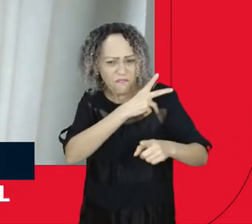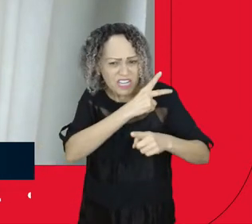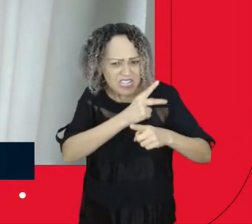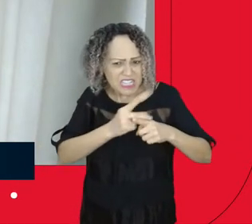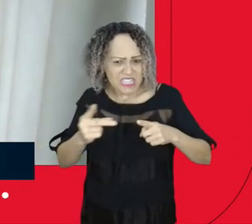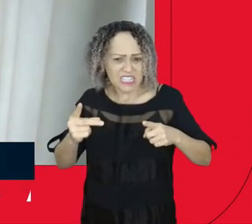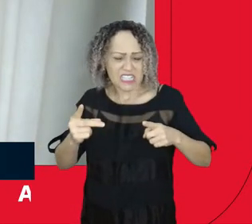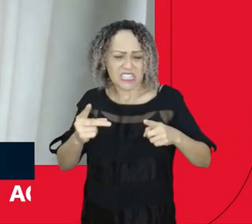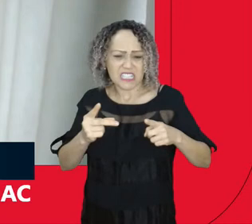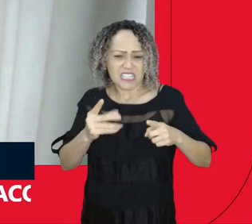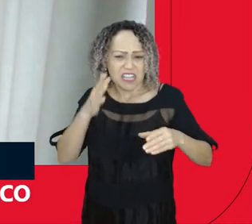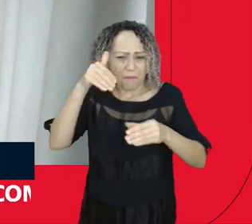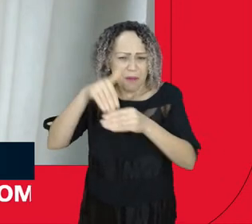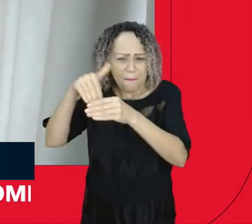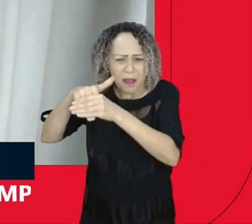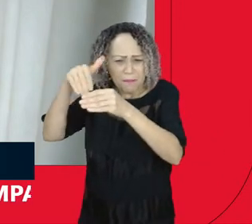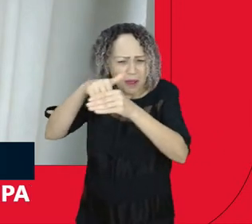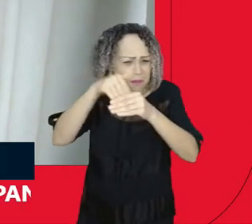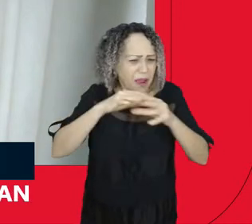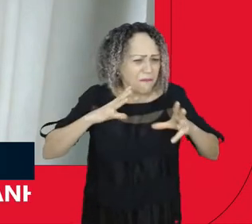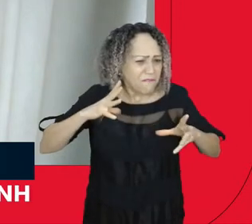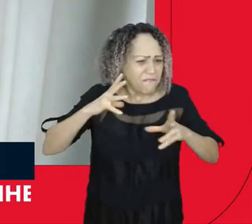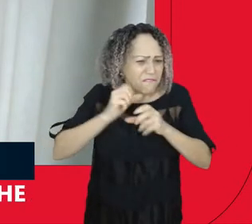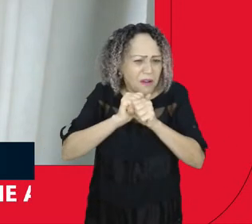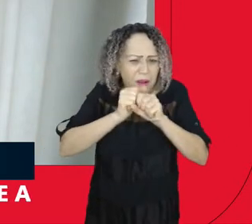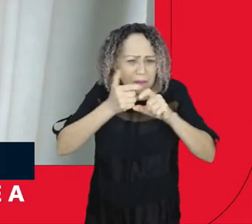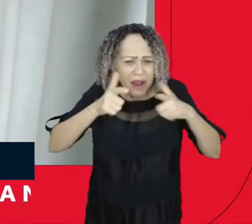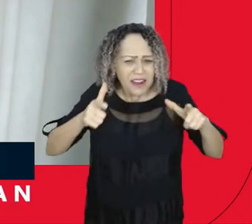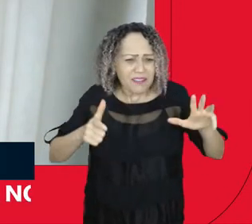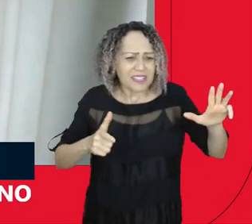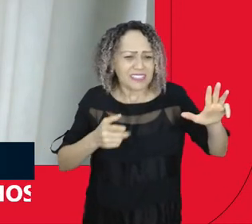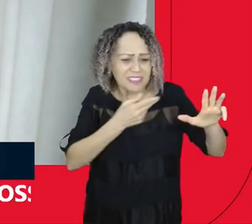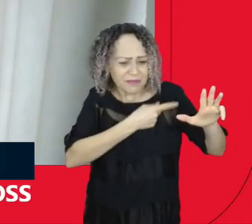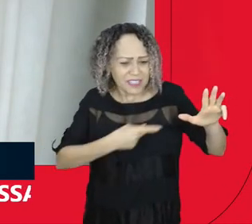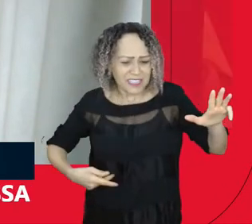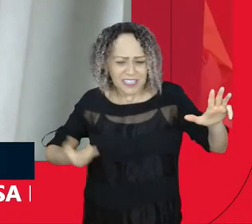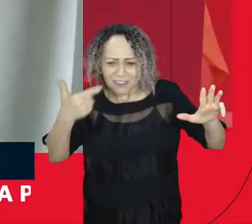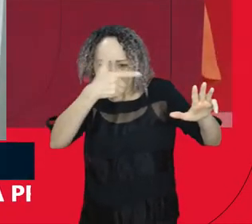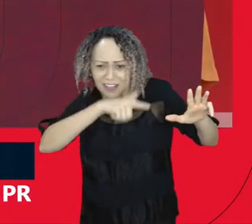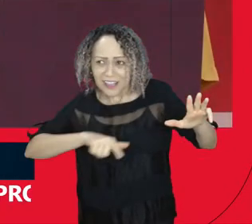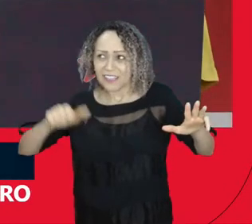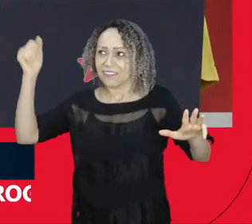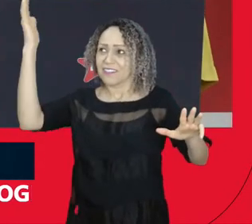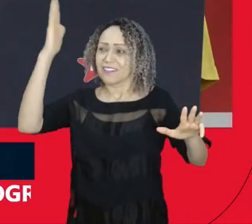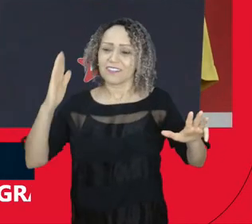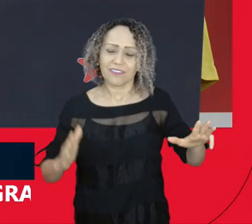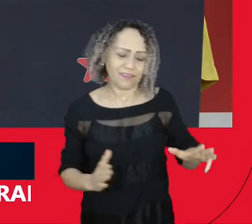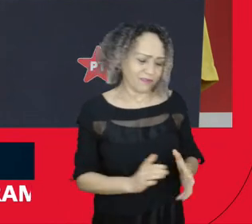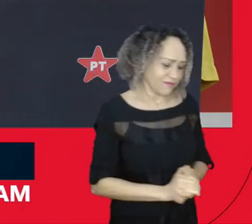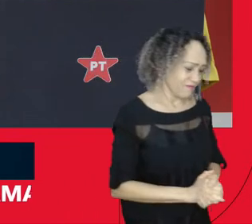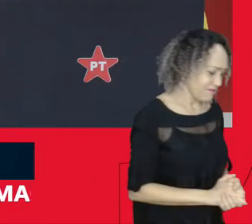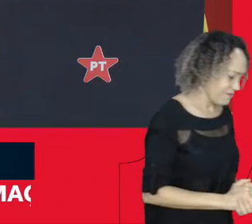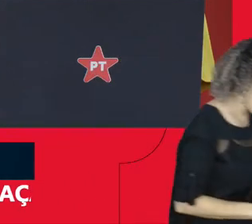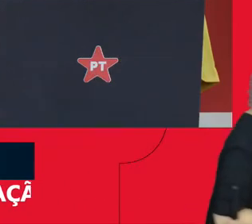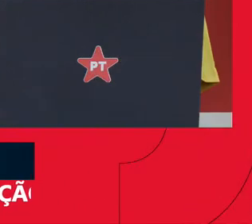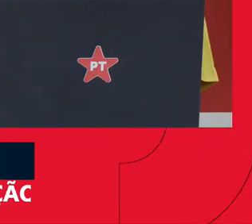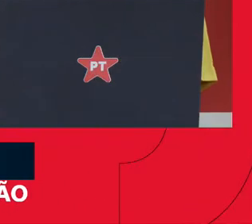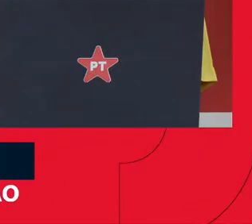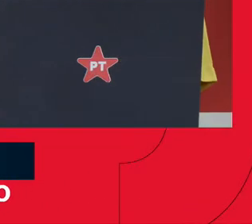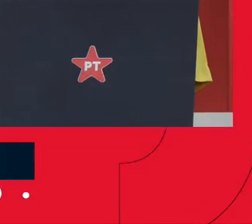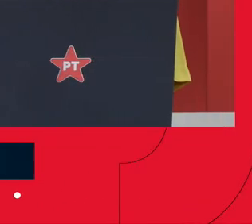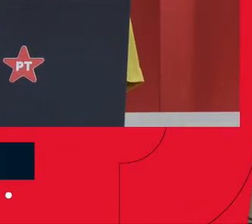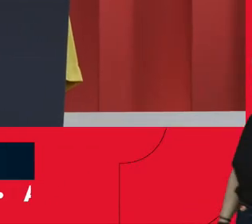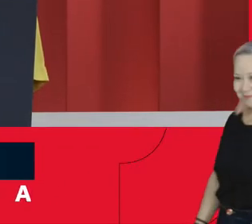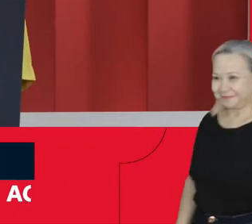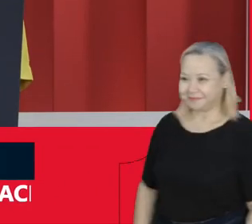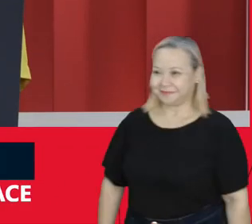essa votação para fazer o presidente do Brasil mais uma vez. Ué, mais um pouquinho essa cana, né? Como ele costuma